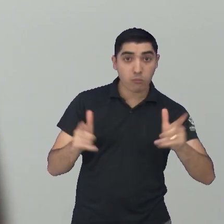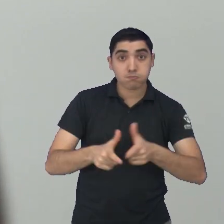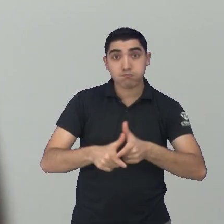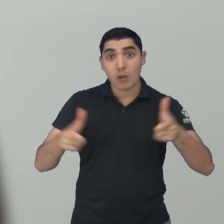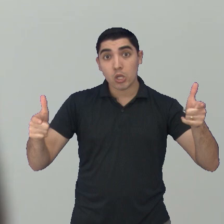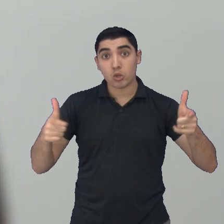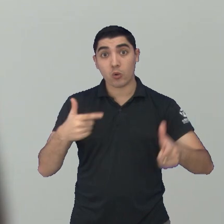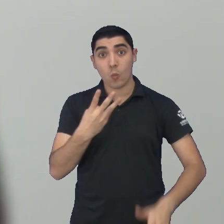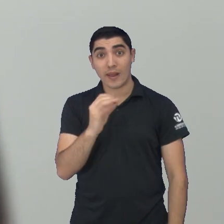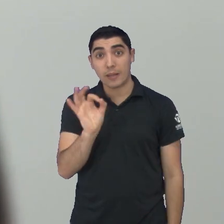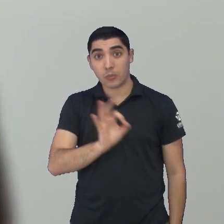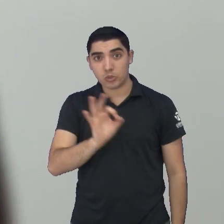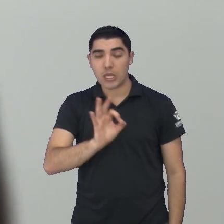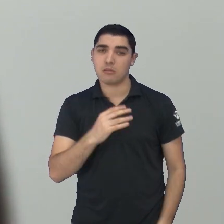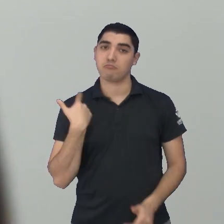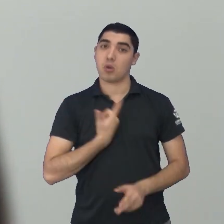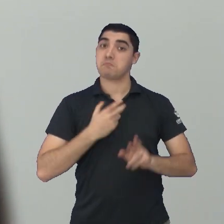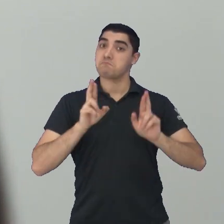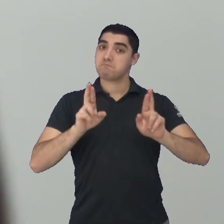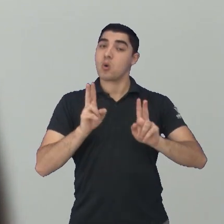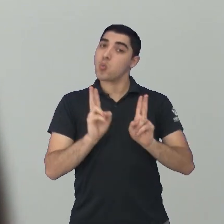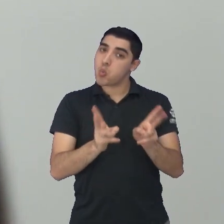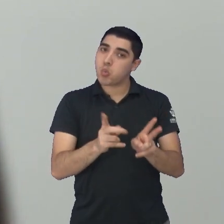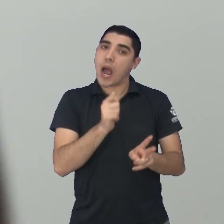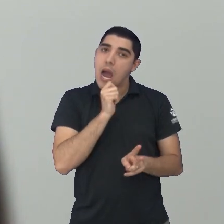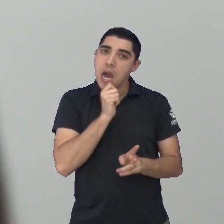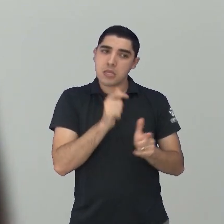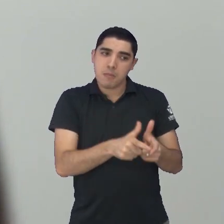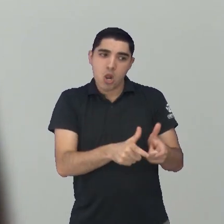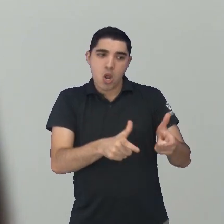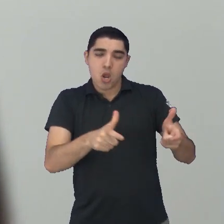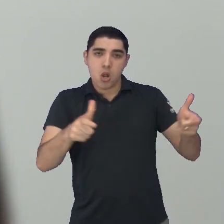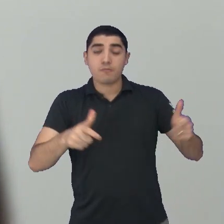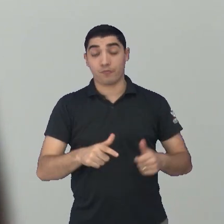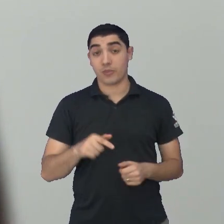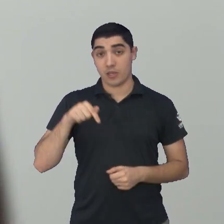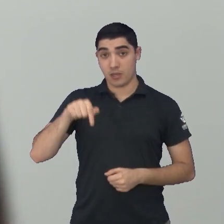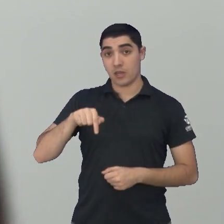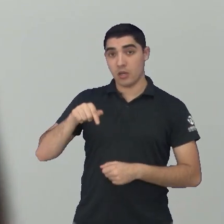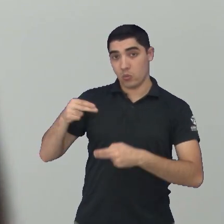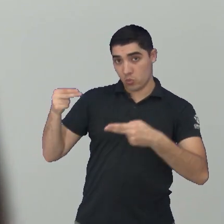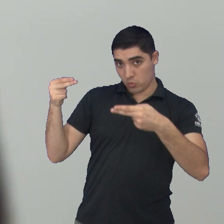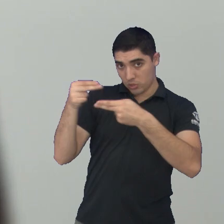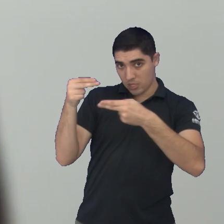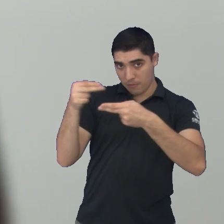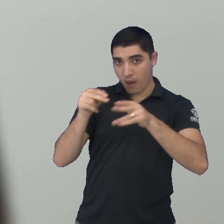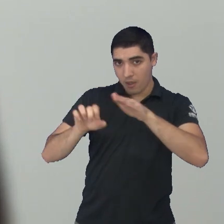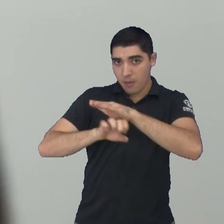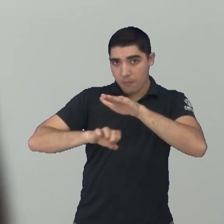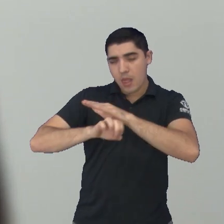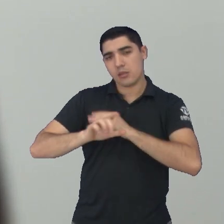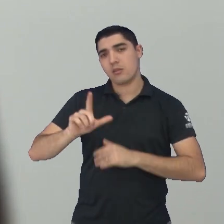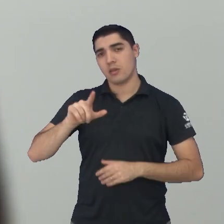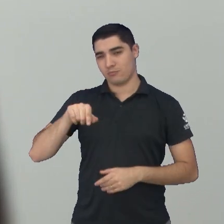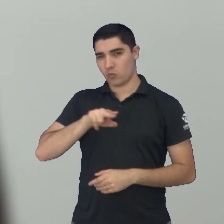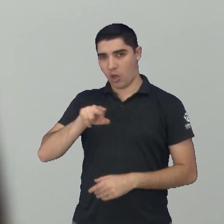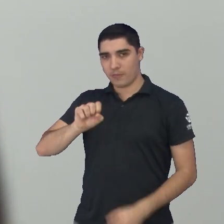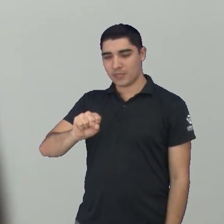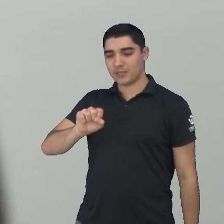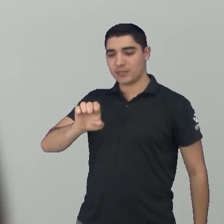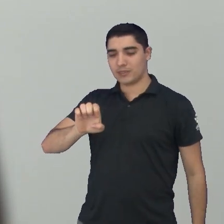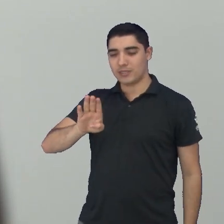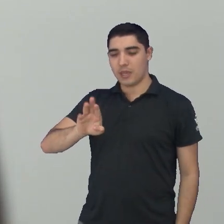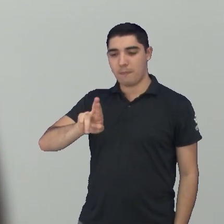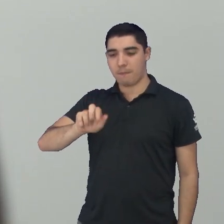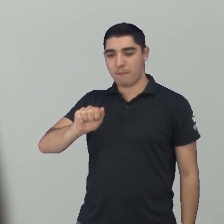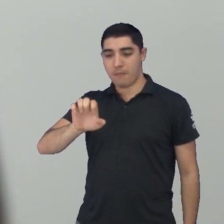em crescimento. Existe algo dentro do Sebrae que a gente costuma priorizar nos nossos atendimentos, que